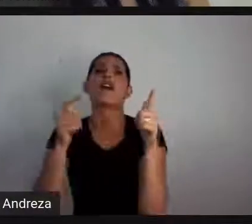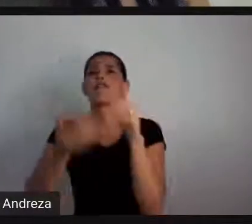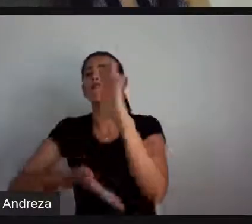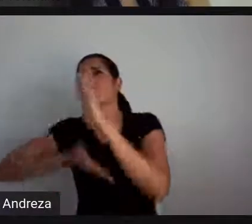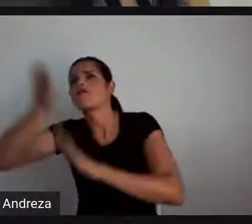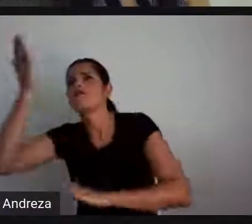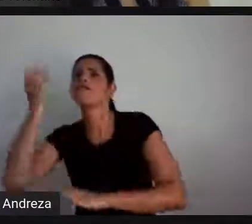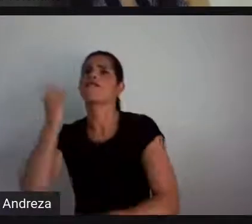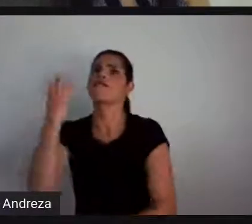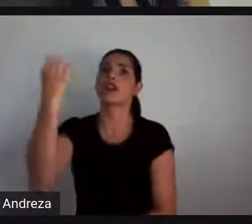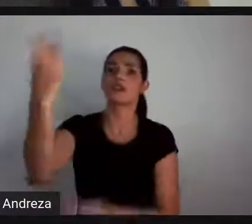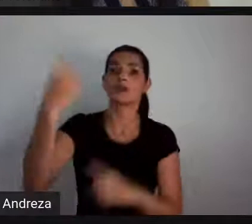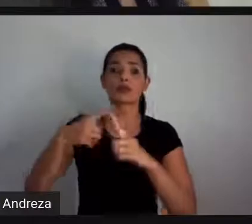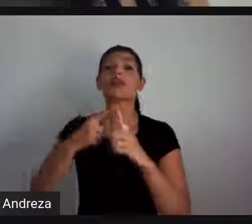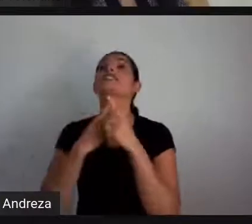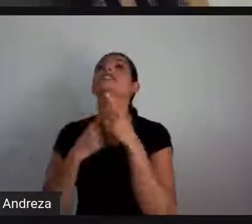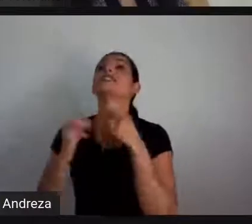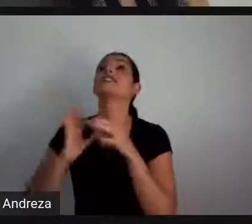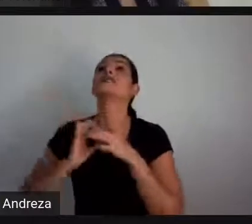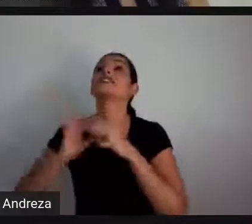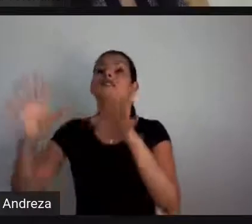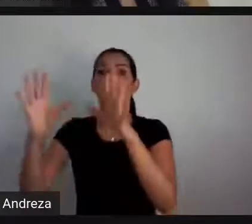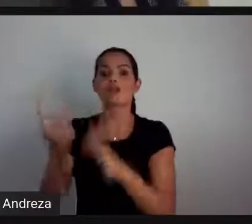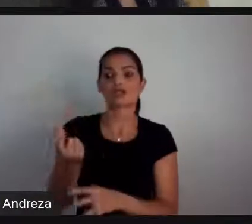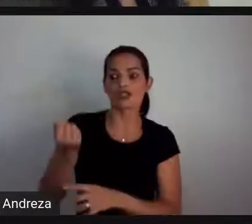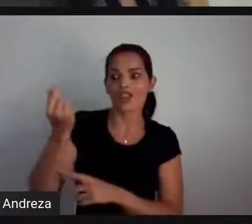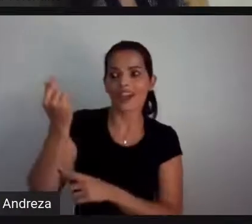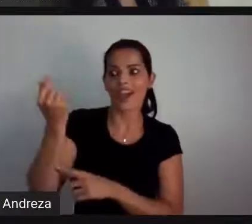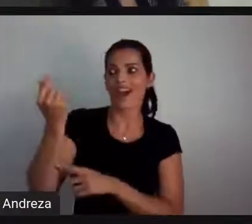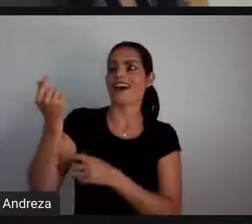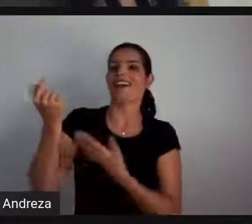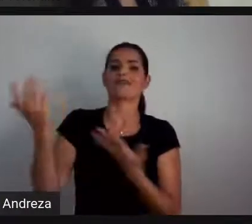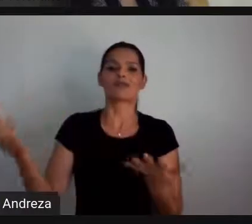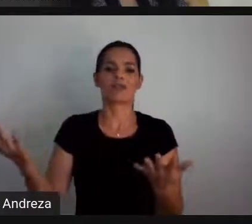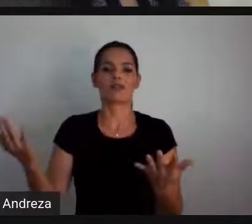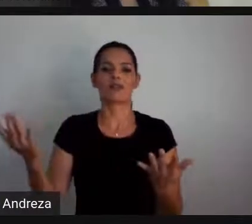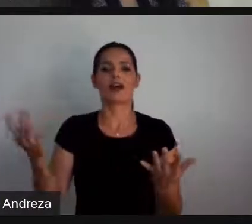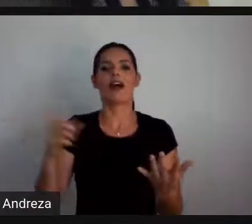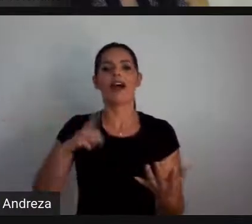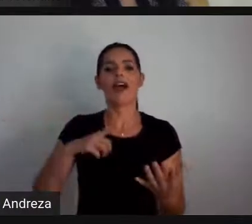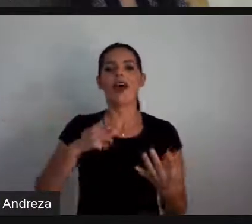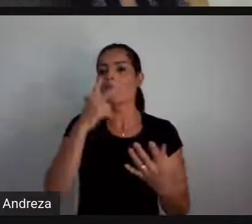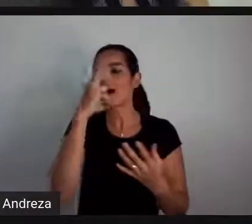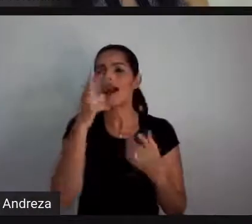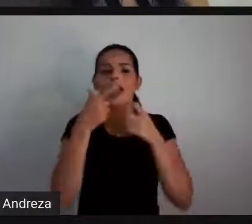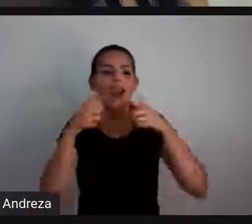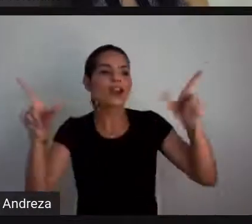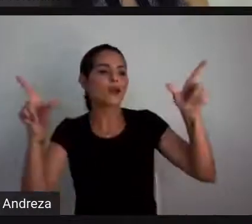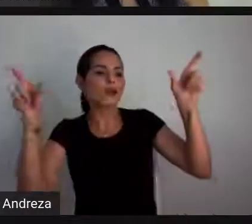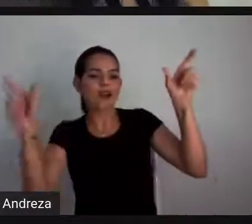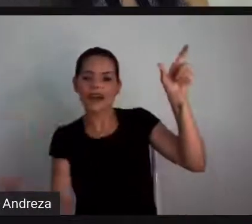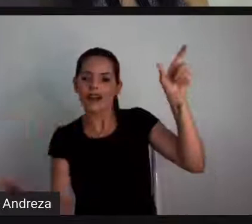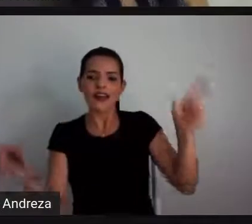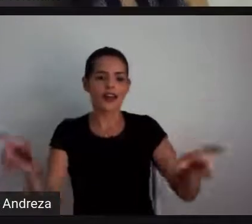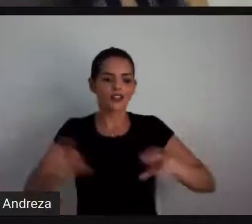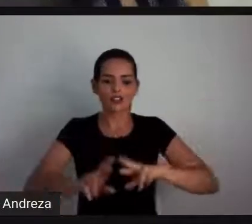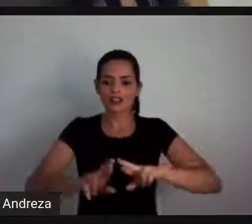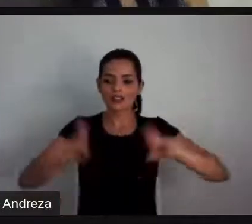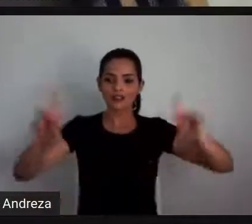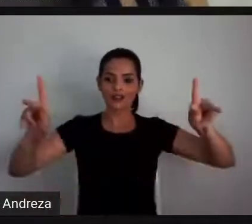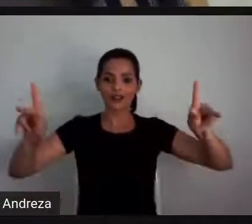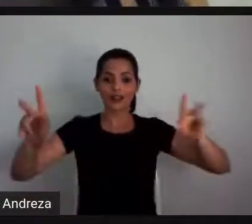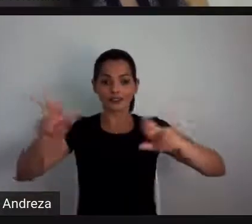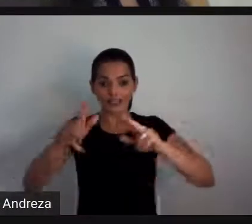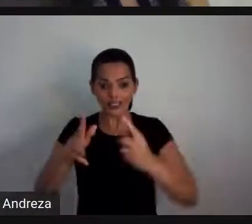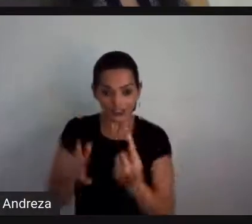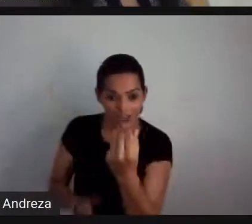expressar o meu desejo de liberdade usando o dinheiro. Então, são duas línguas, né, diferentes por conta desse simbolismo.